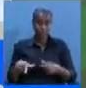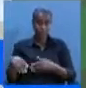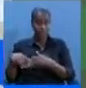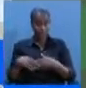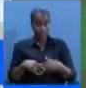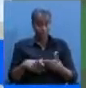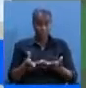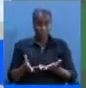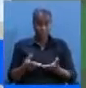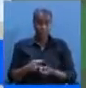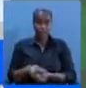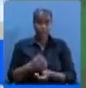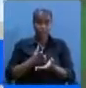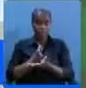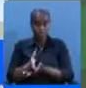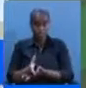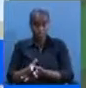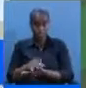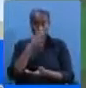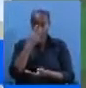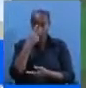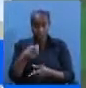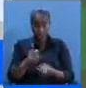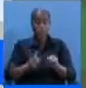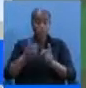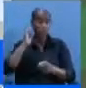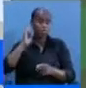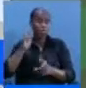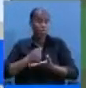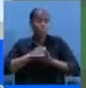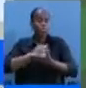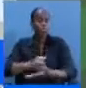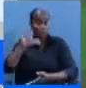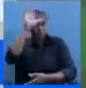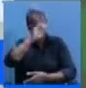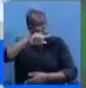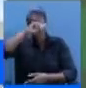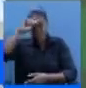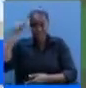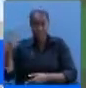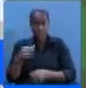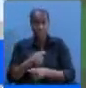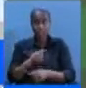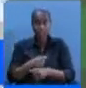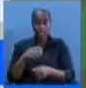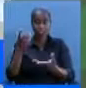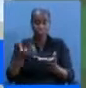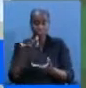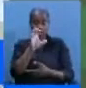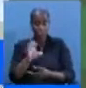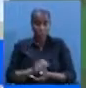direcção vai manter o foco naquilo que é essencial apoiar o governo é difícil ter essa governação do